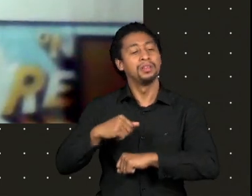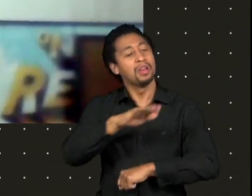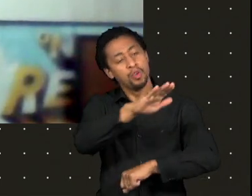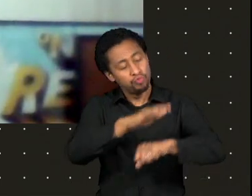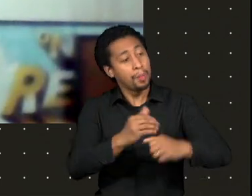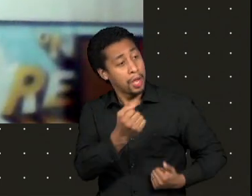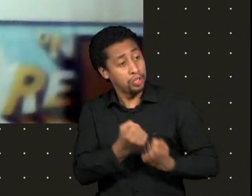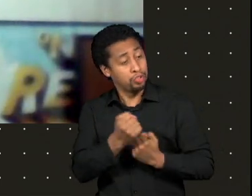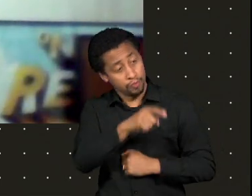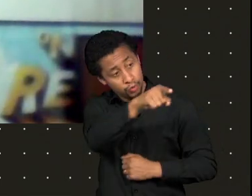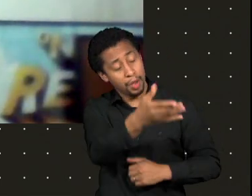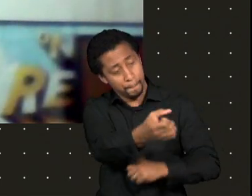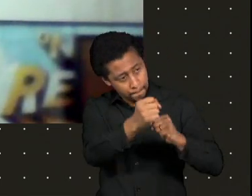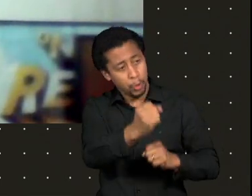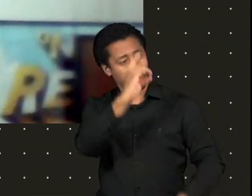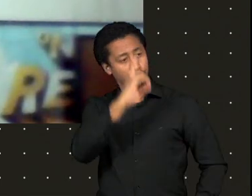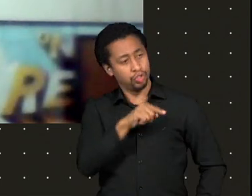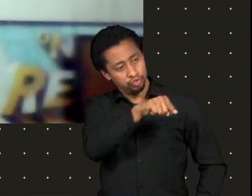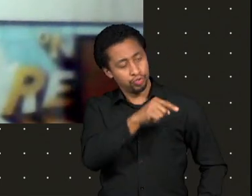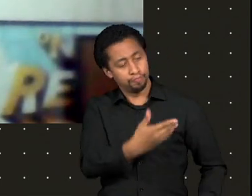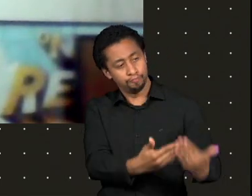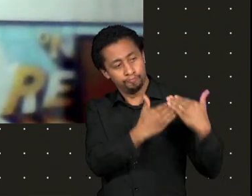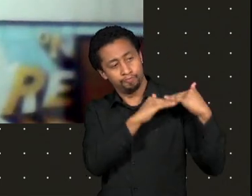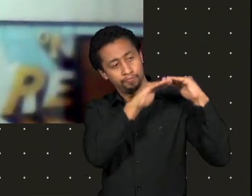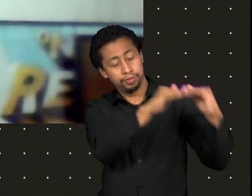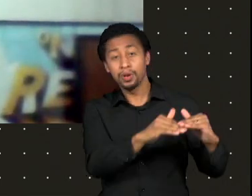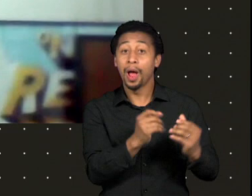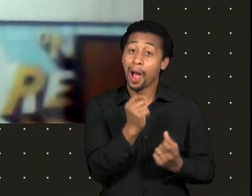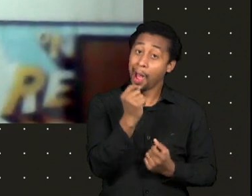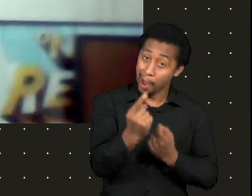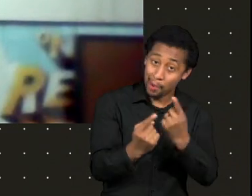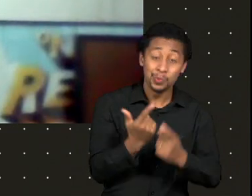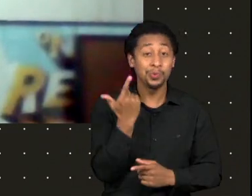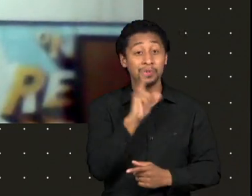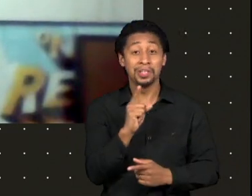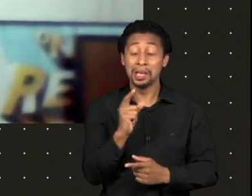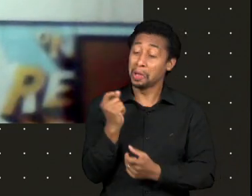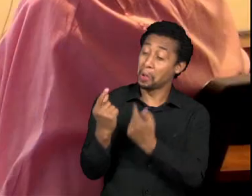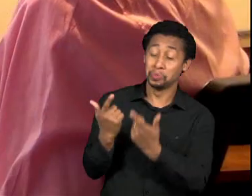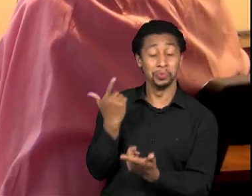dirigir. Tem alguns que dirigem e outros que não.